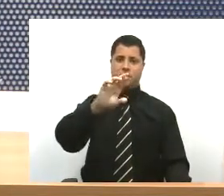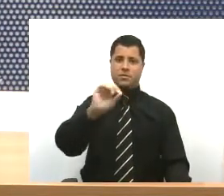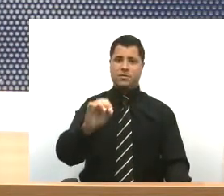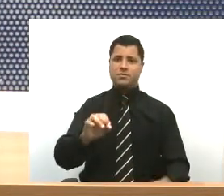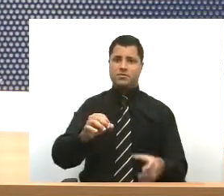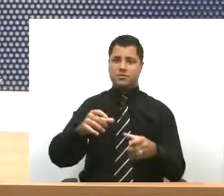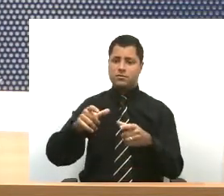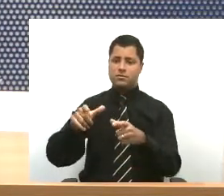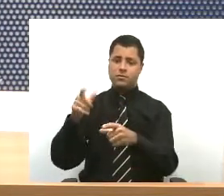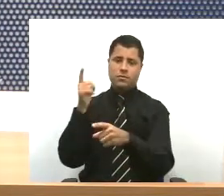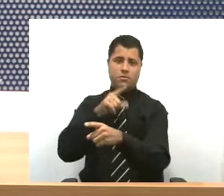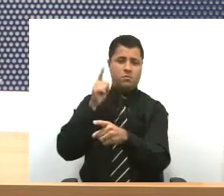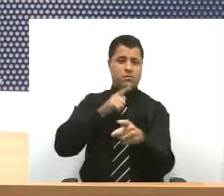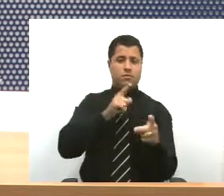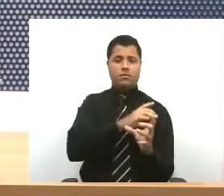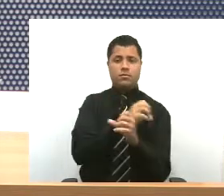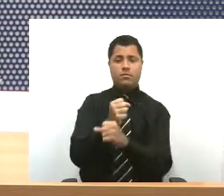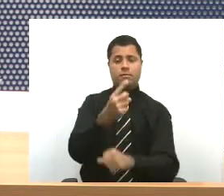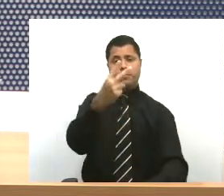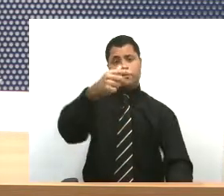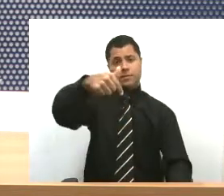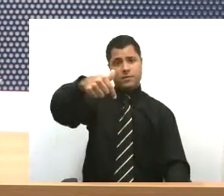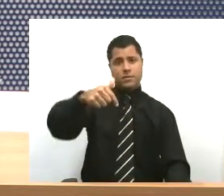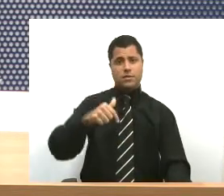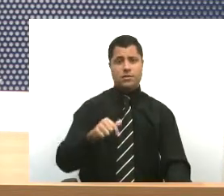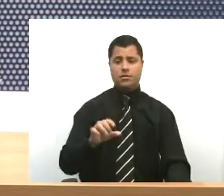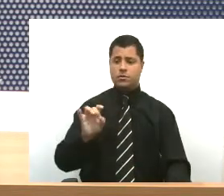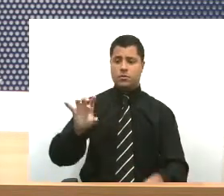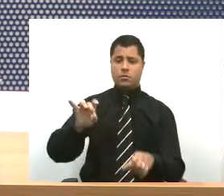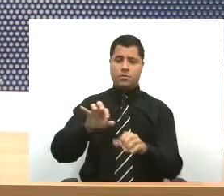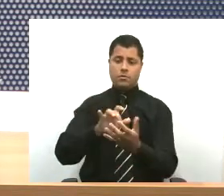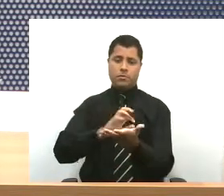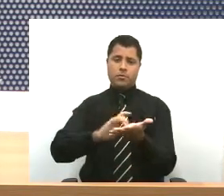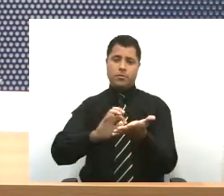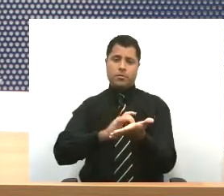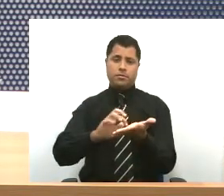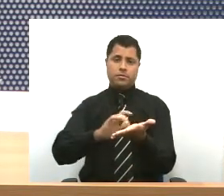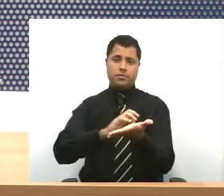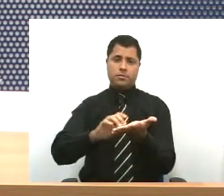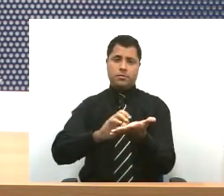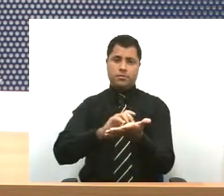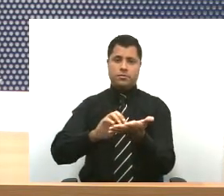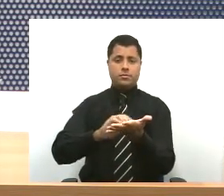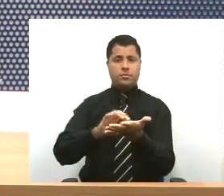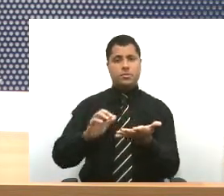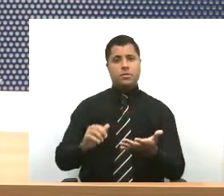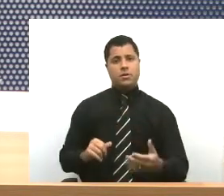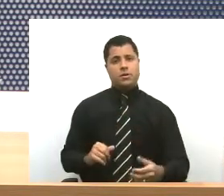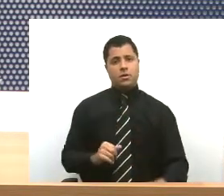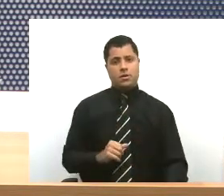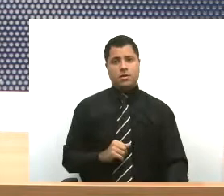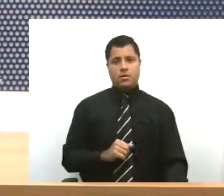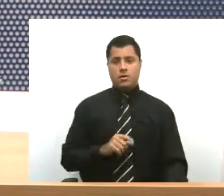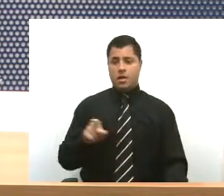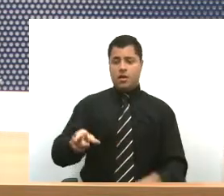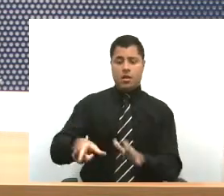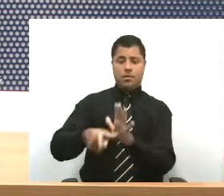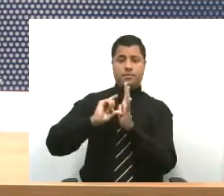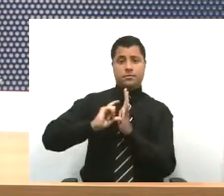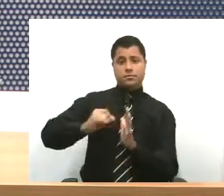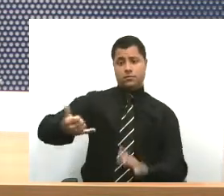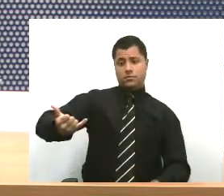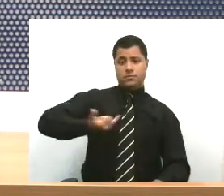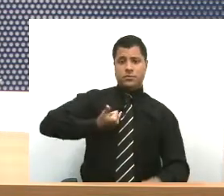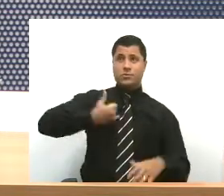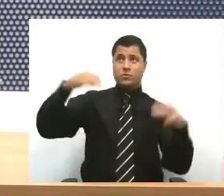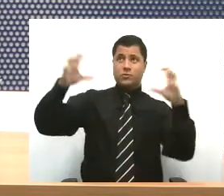pluviômetros automáticos e digitais. Esses digitais não te dão a previsão antecipada do